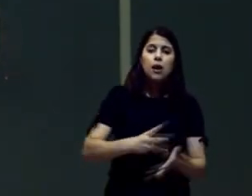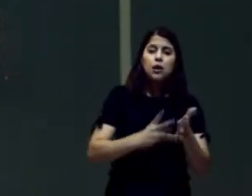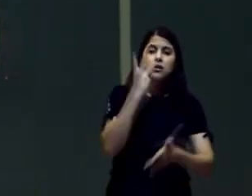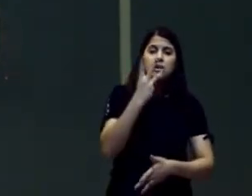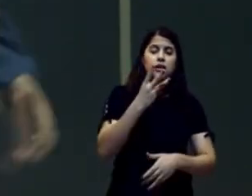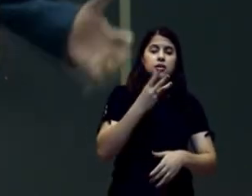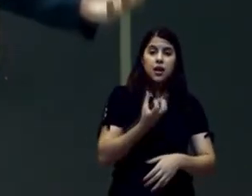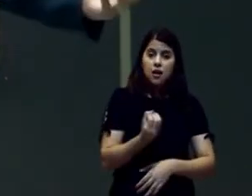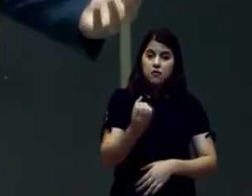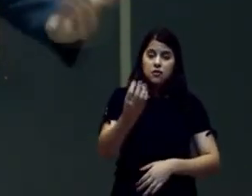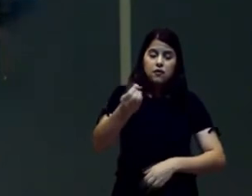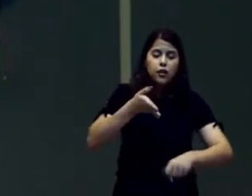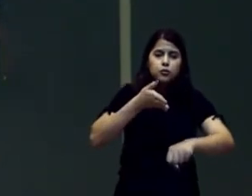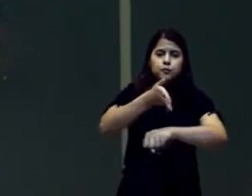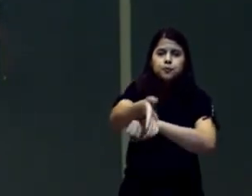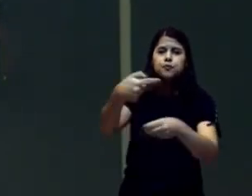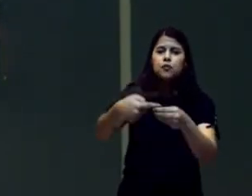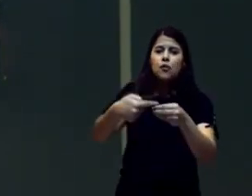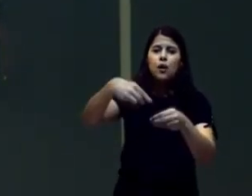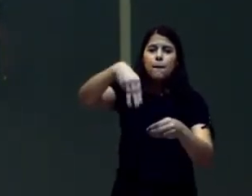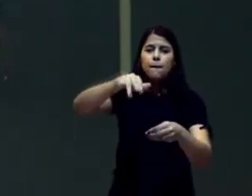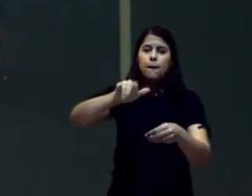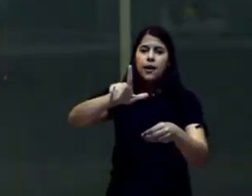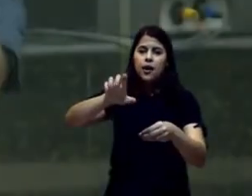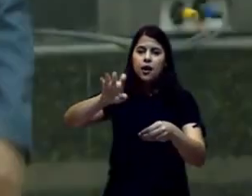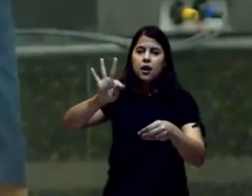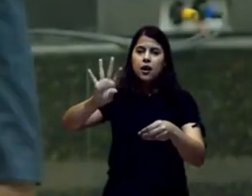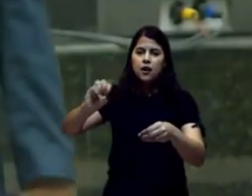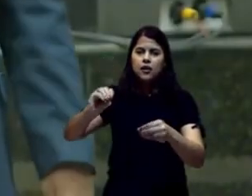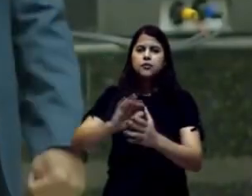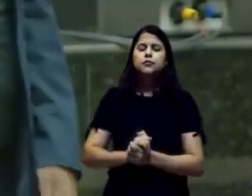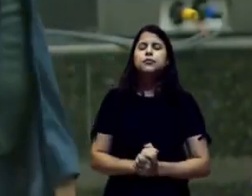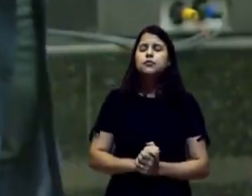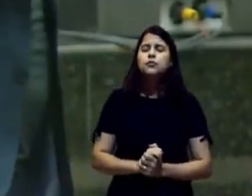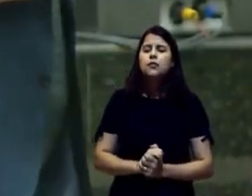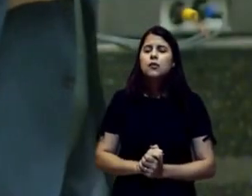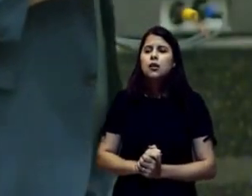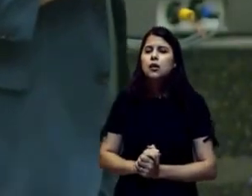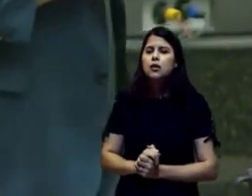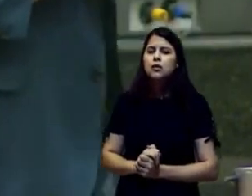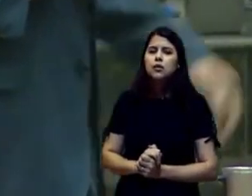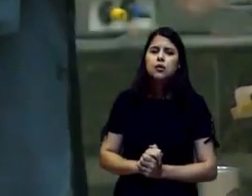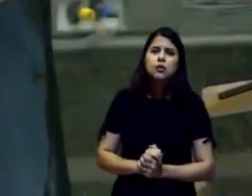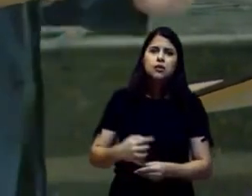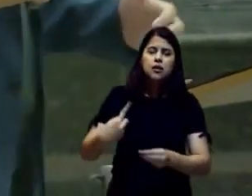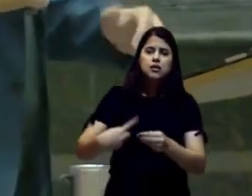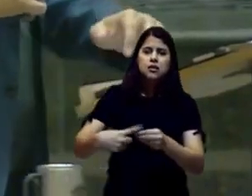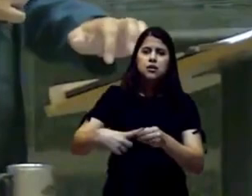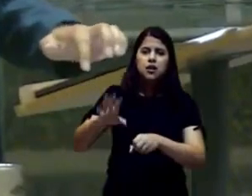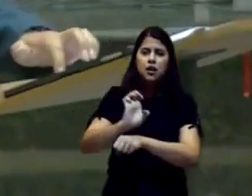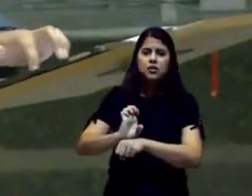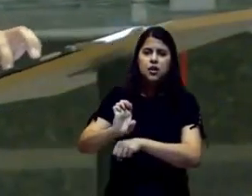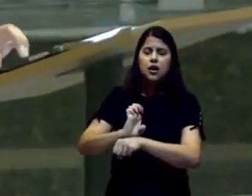Mileto. E no porto de Mileto ele convida os anciãos, os pastores da igreja de Éfeso, para se